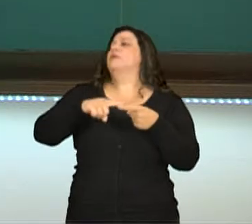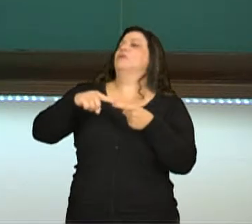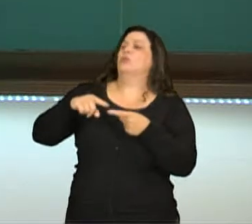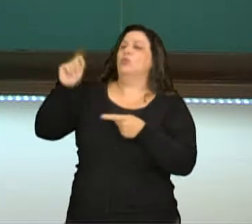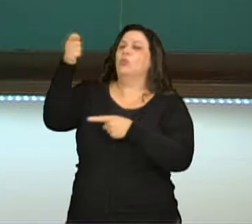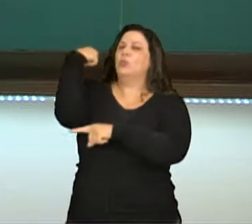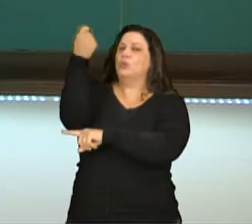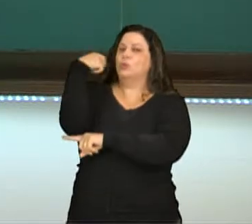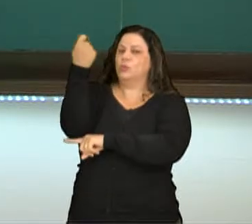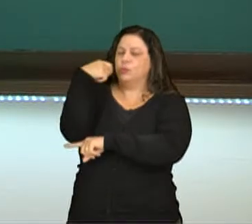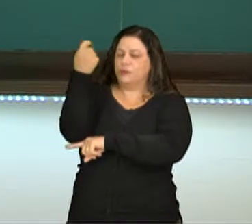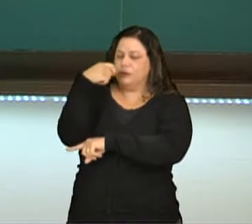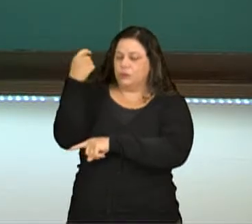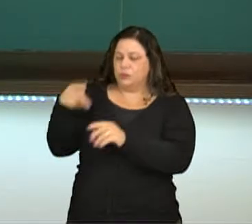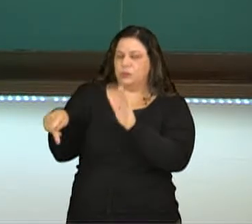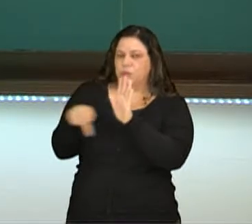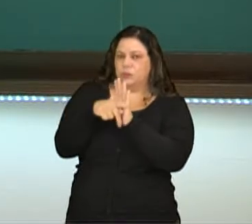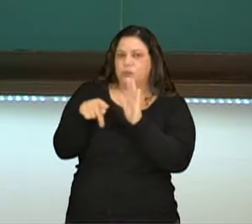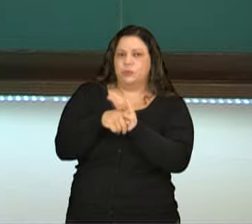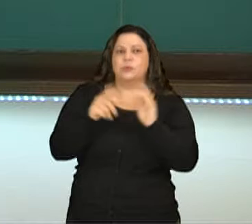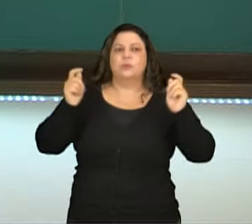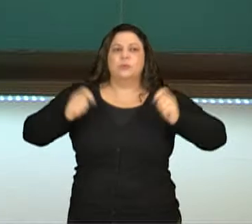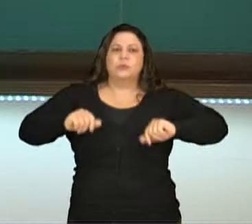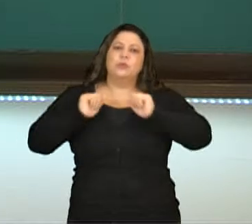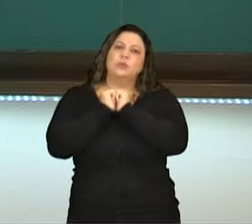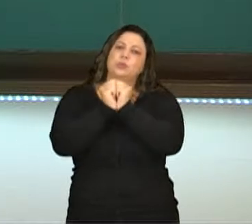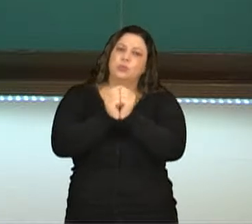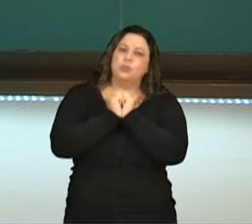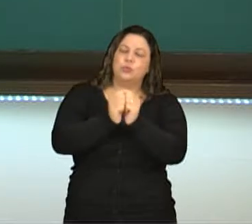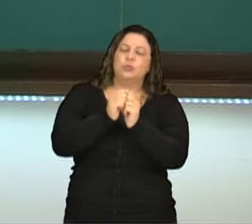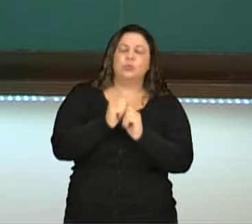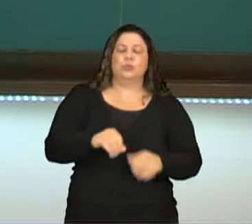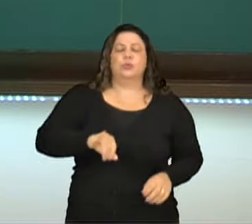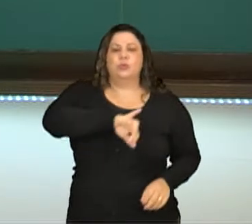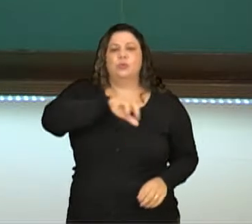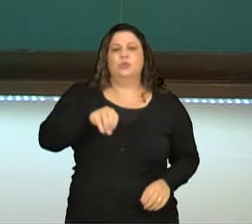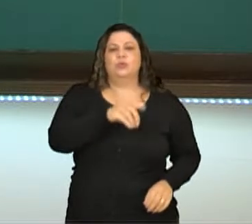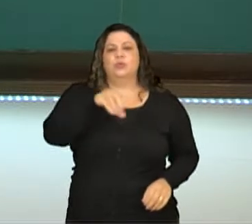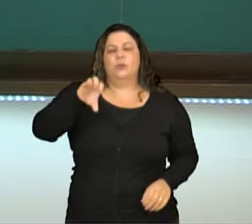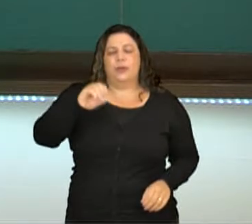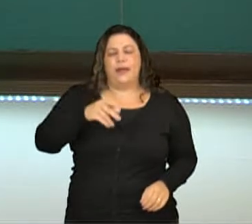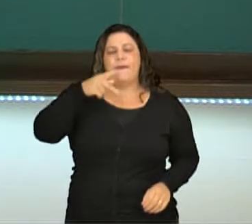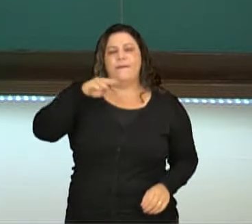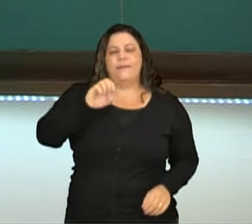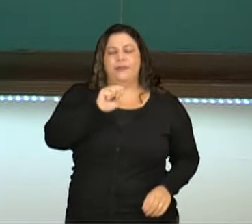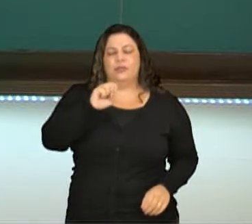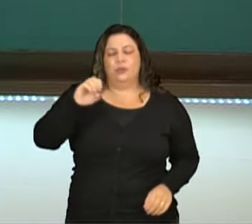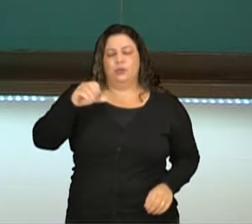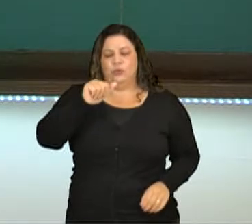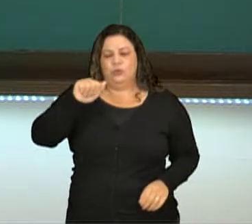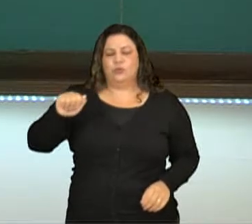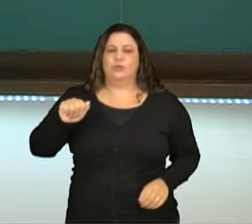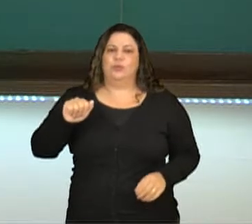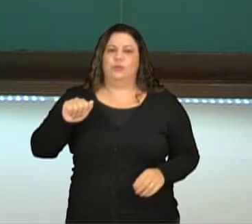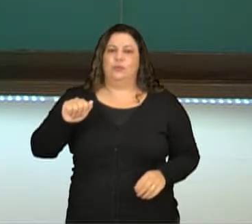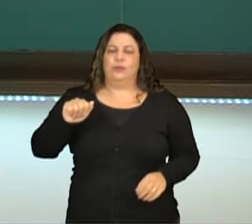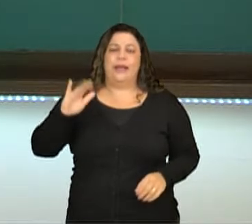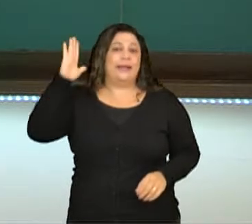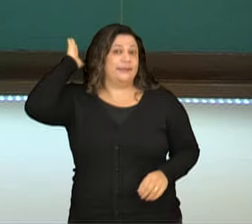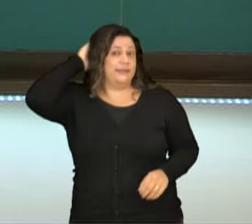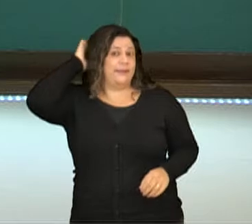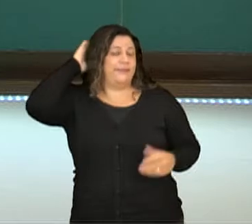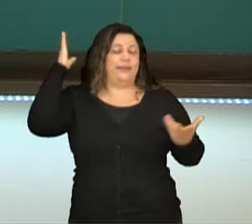numa coalizão aí junto com o João Pessoa da Paraíba, e receberam o apoio de Minas Gerais,